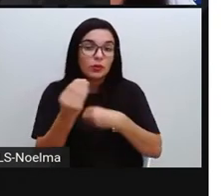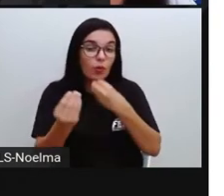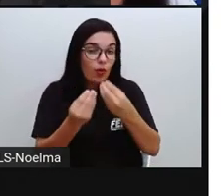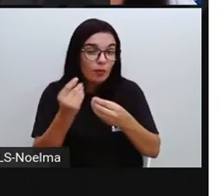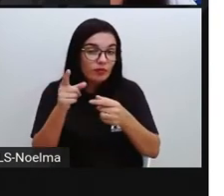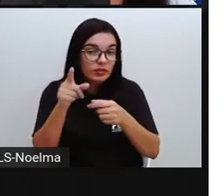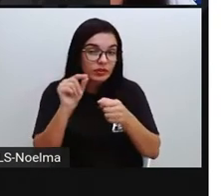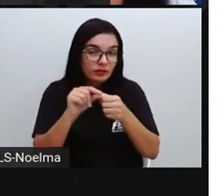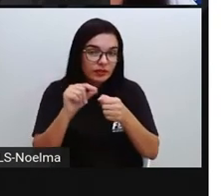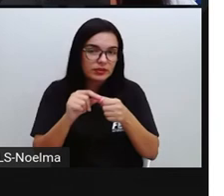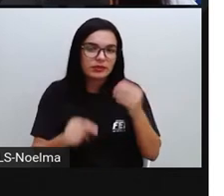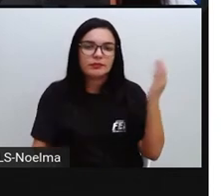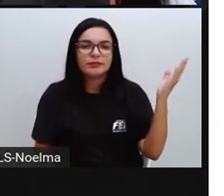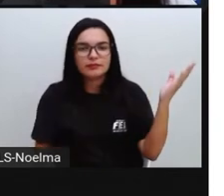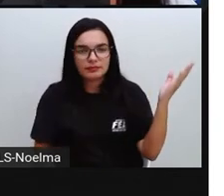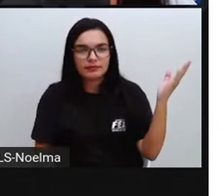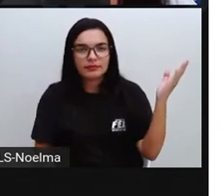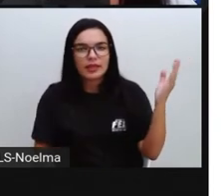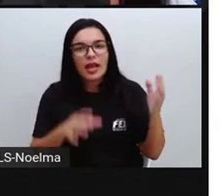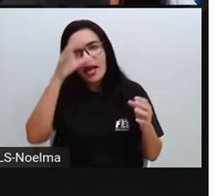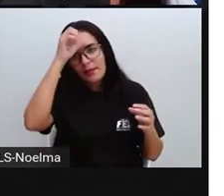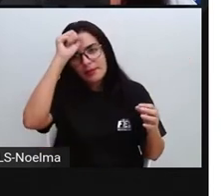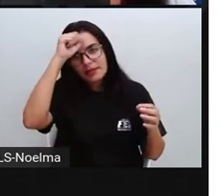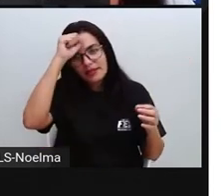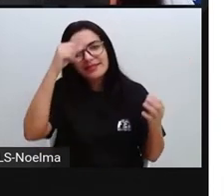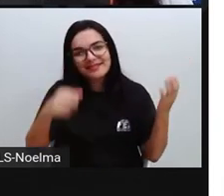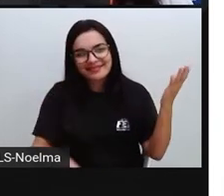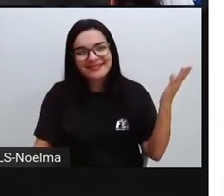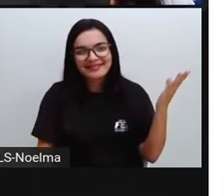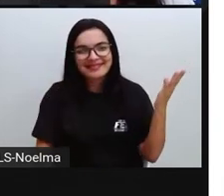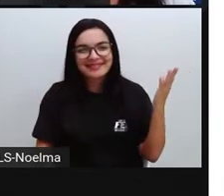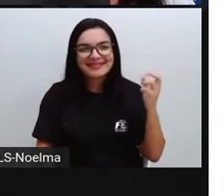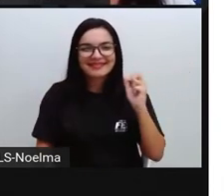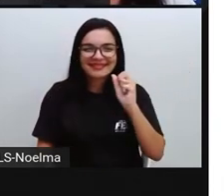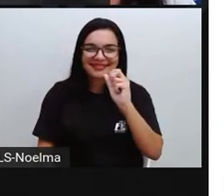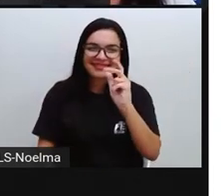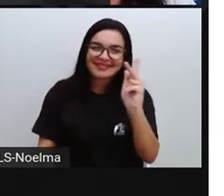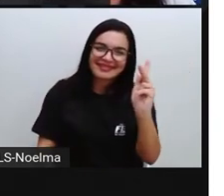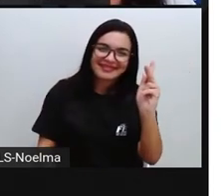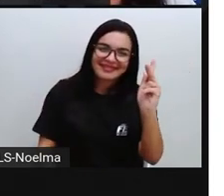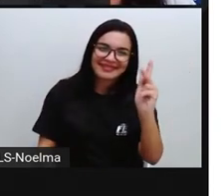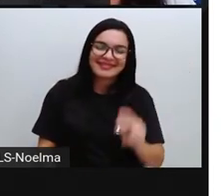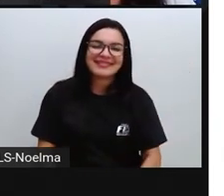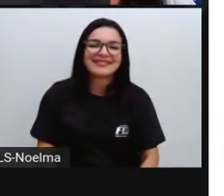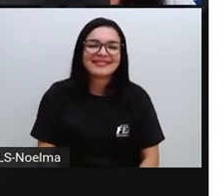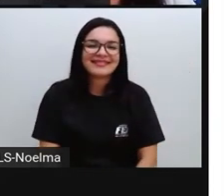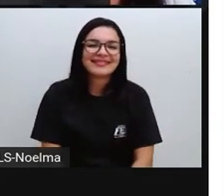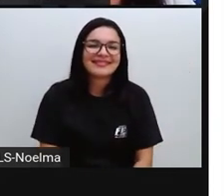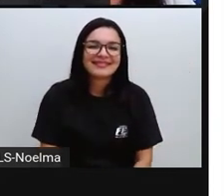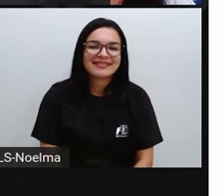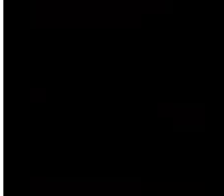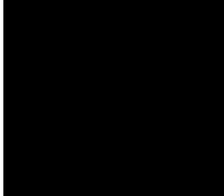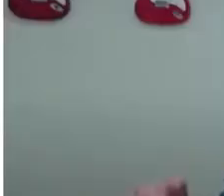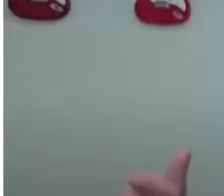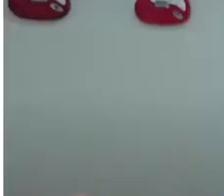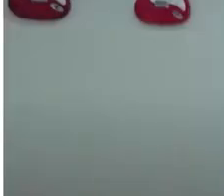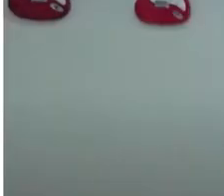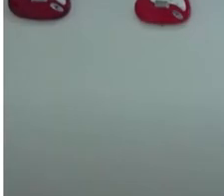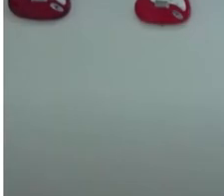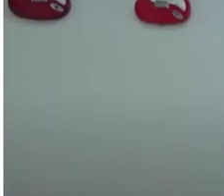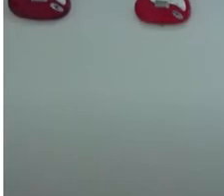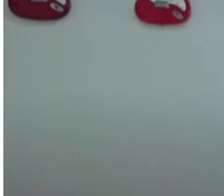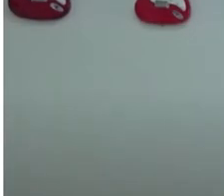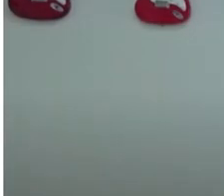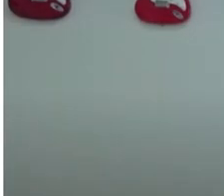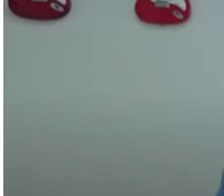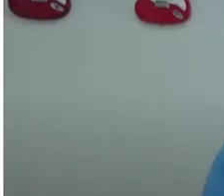vocês, para a gente aprender a como fazer essa cápsula do tempo. Vamos assistir? E aí,